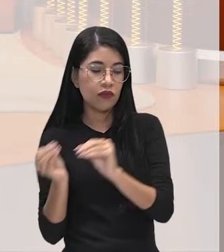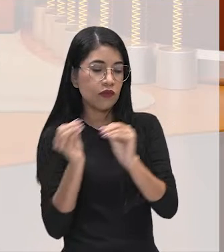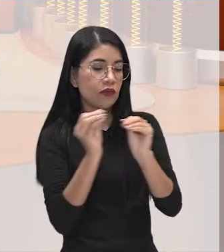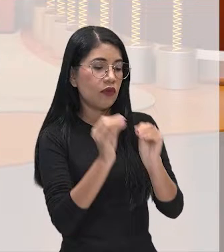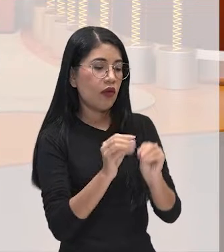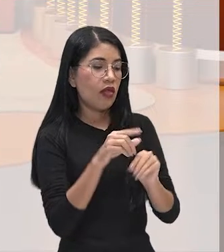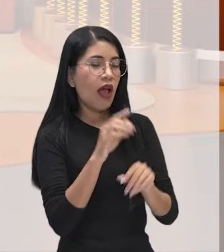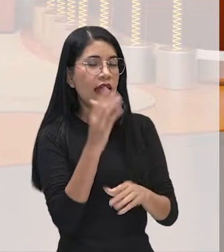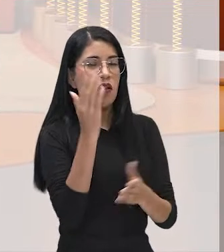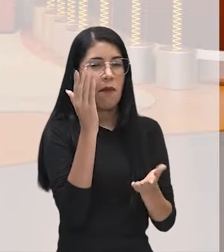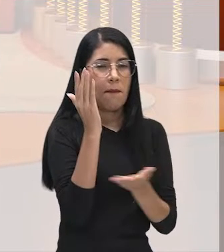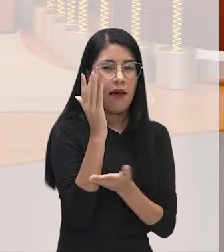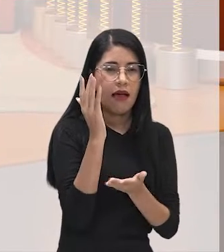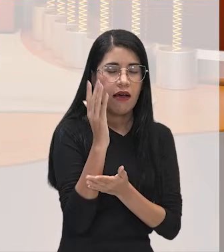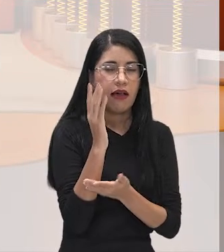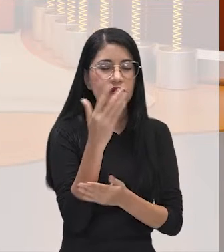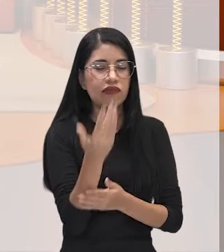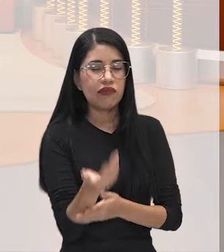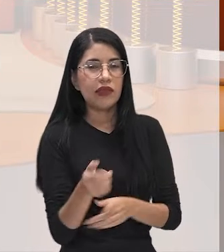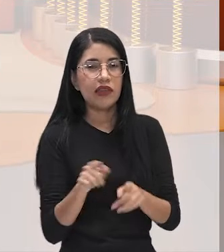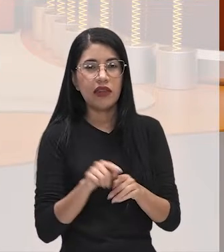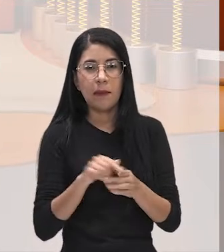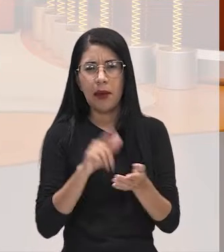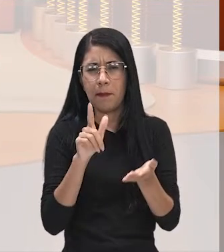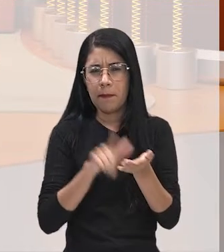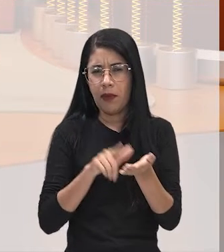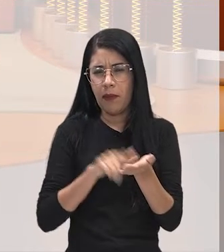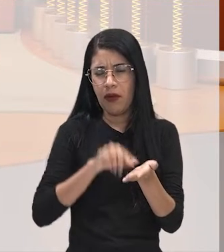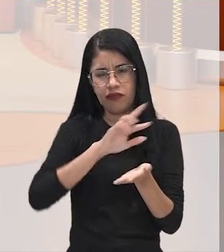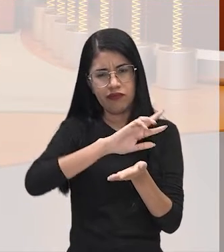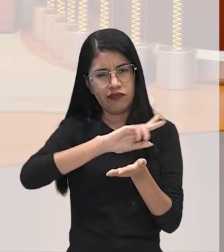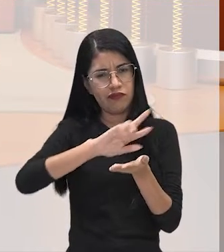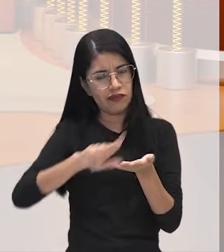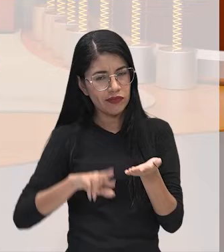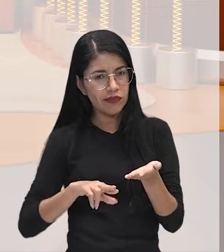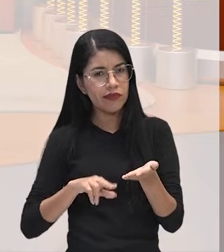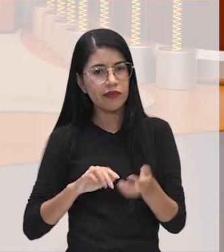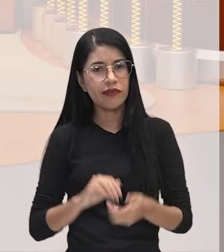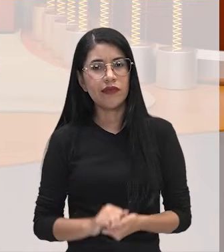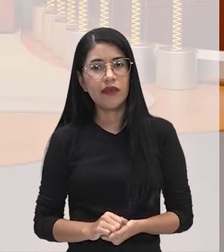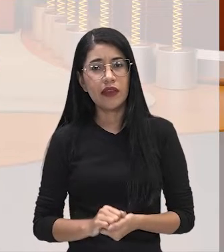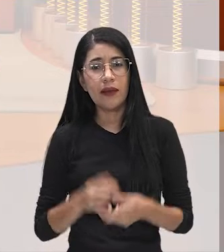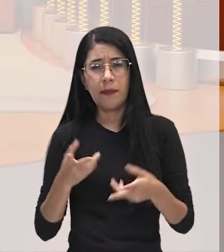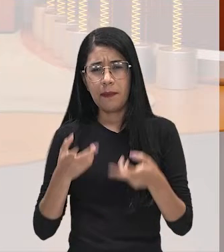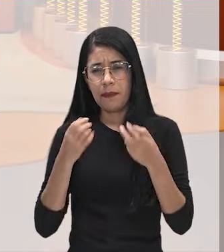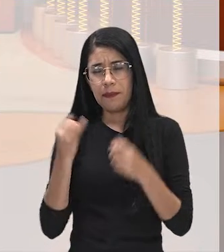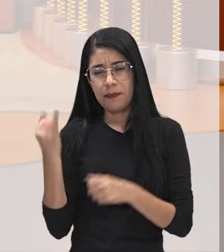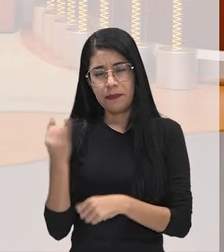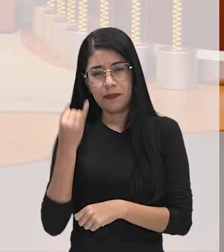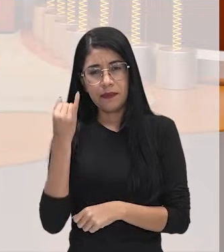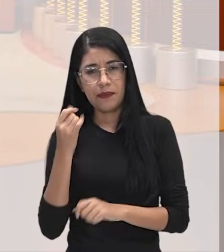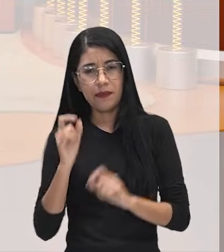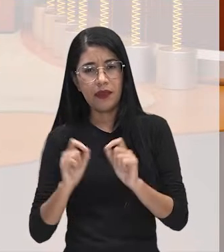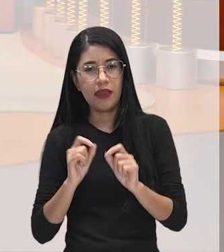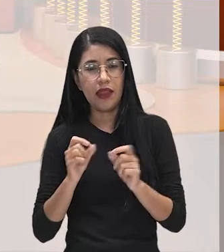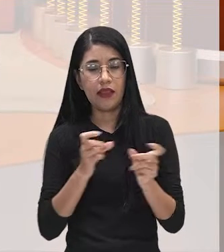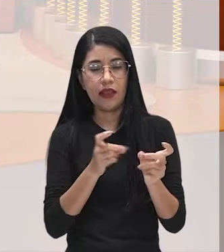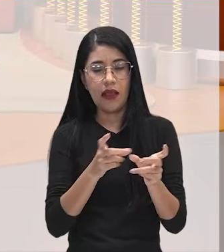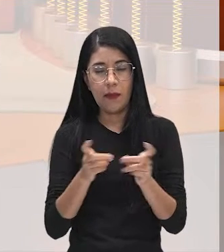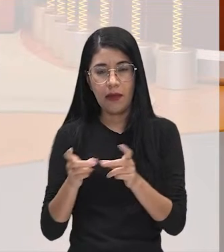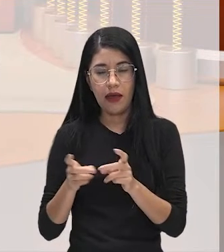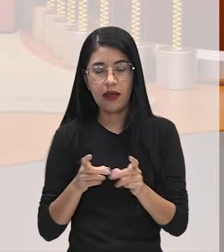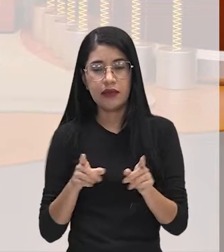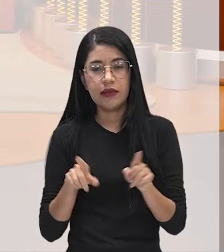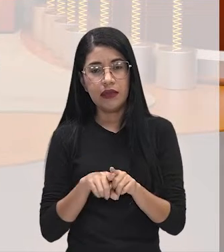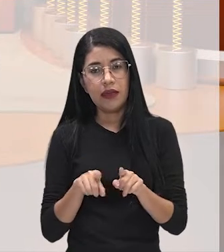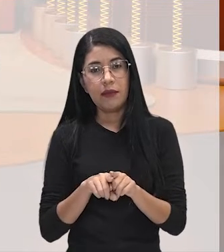levar madeiras, eu vou levar papiros, tá? Então, percebe aí essa importância, então, desse comércio que